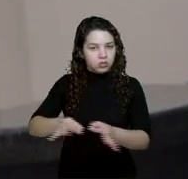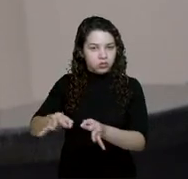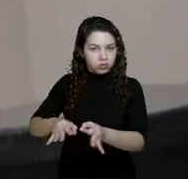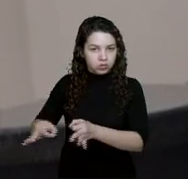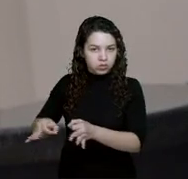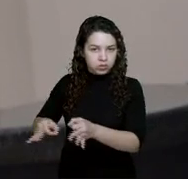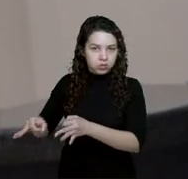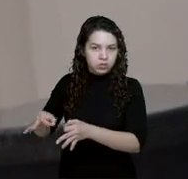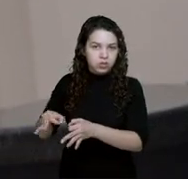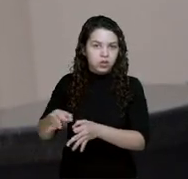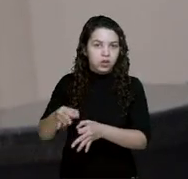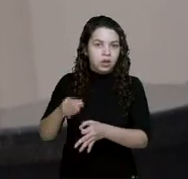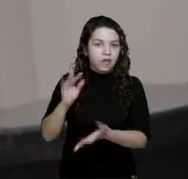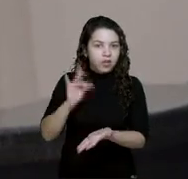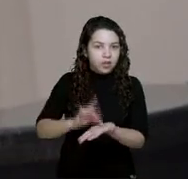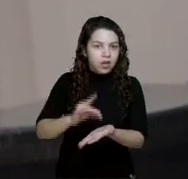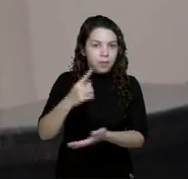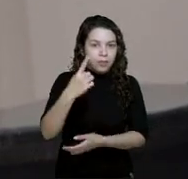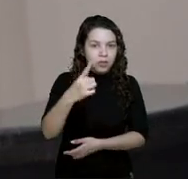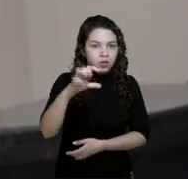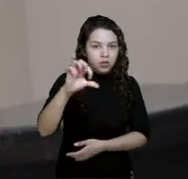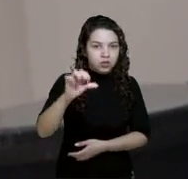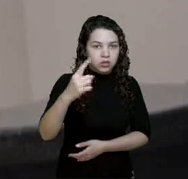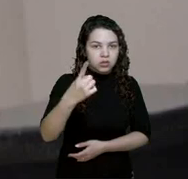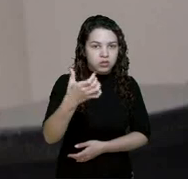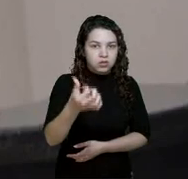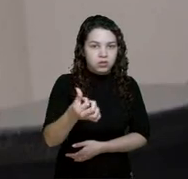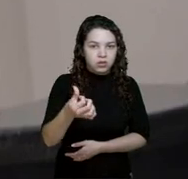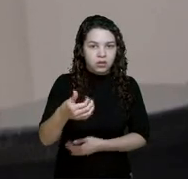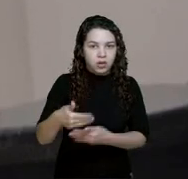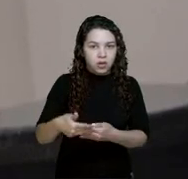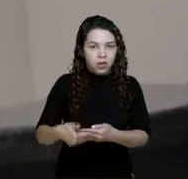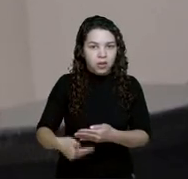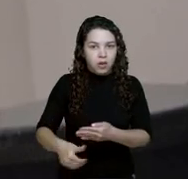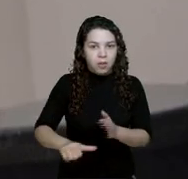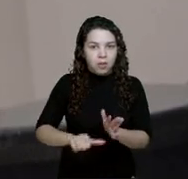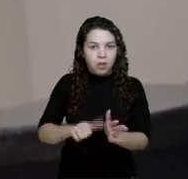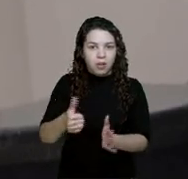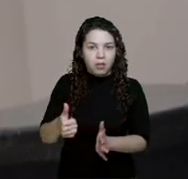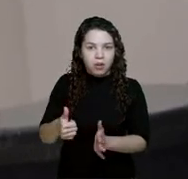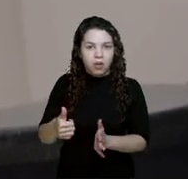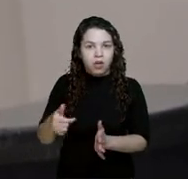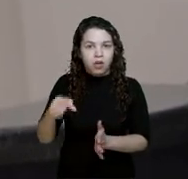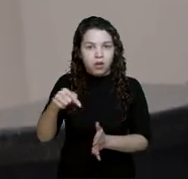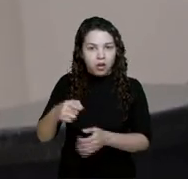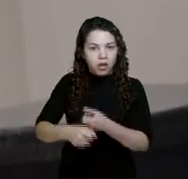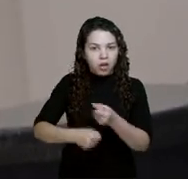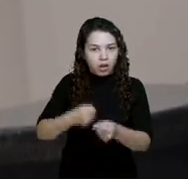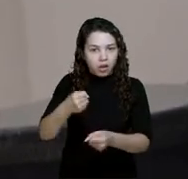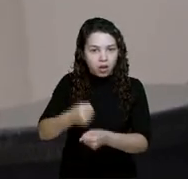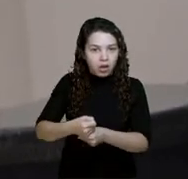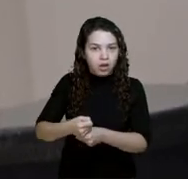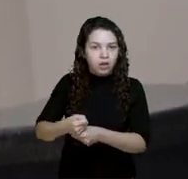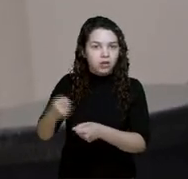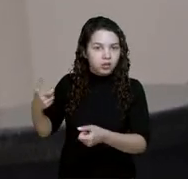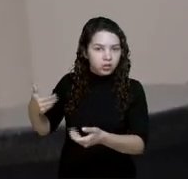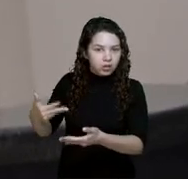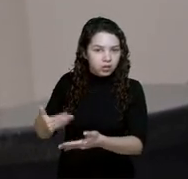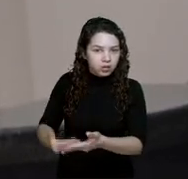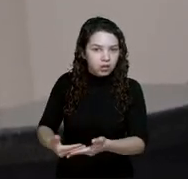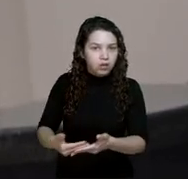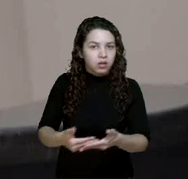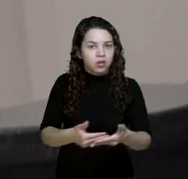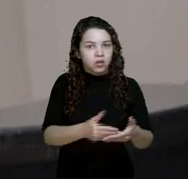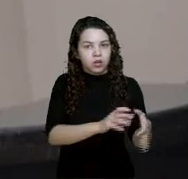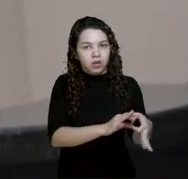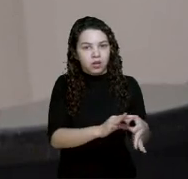em 1916, a gente teve a produção do primeiro aguardente. E nesses últimos anos, depois de implementada a Rota da Cachaça, que